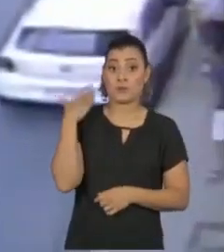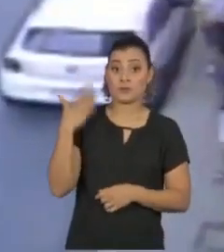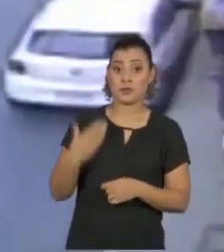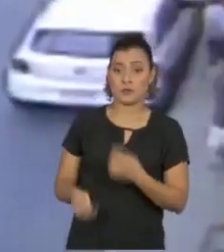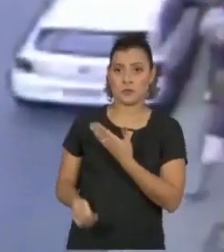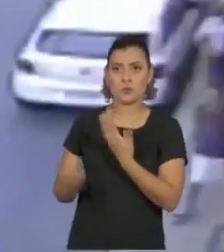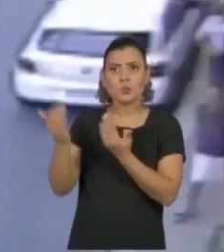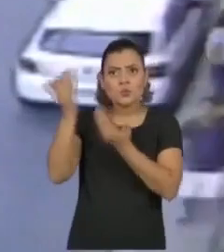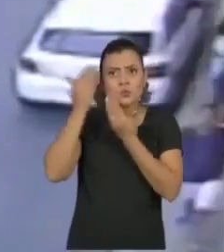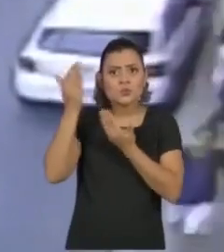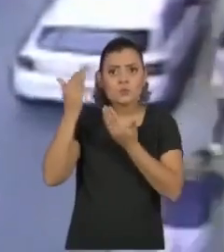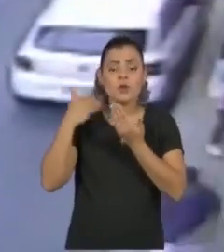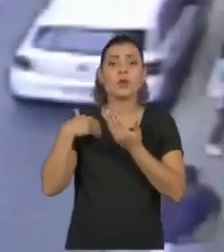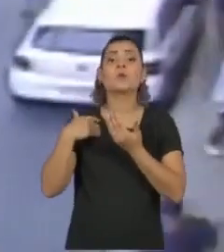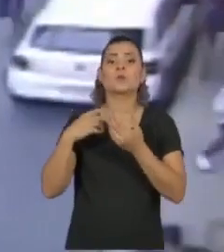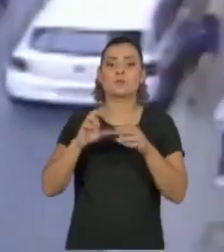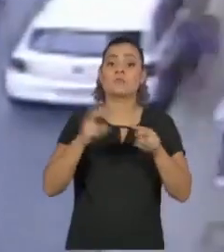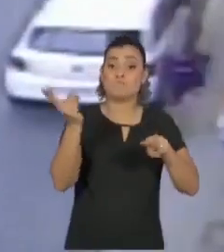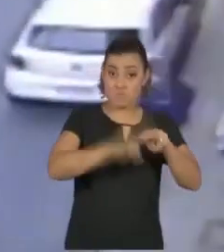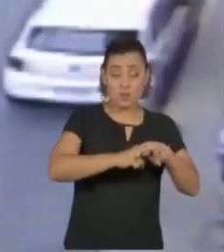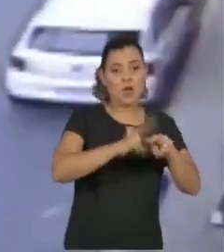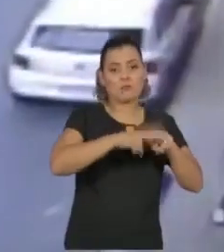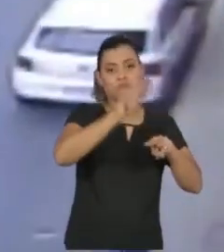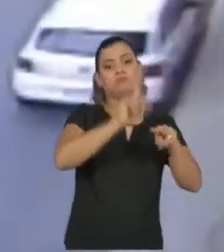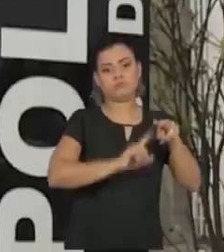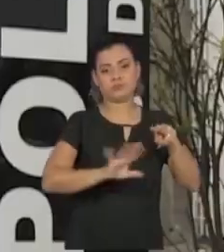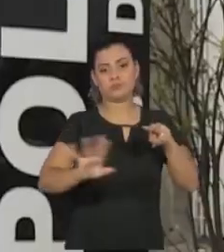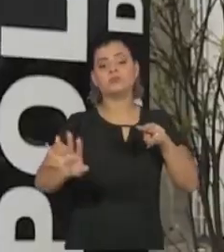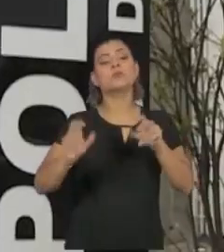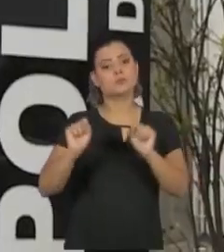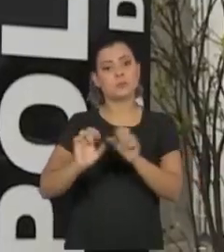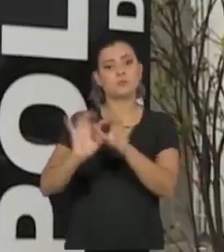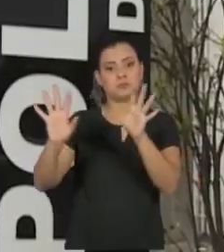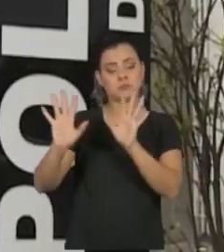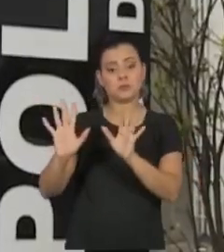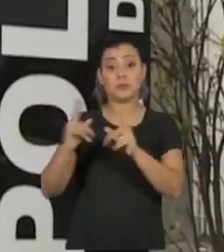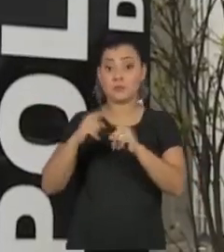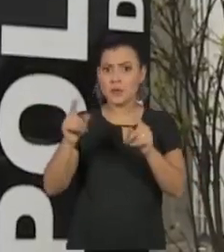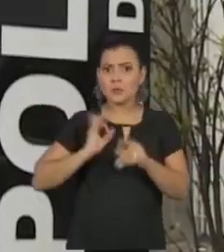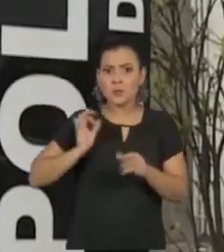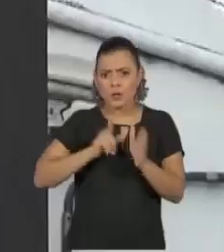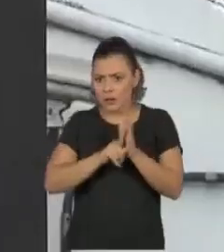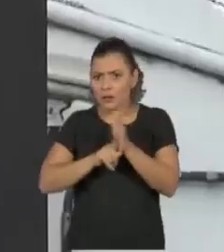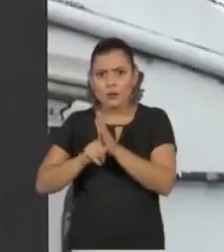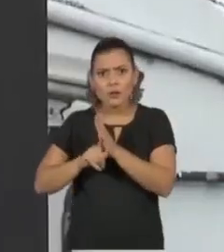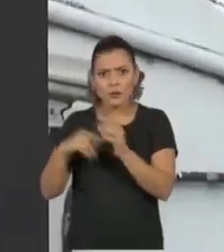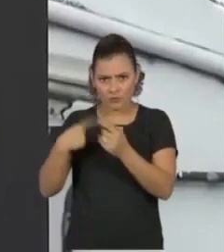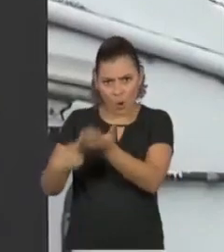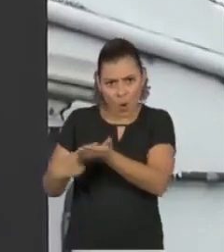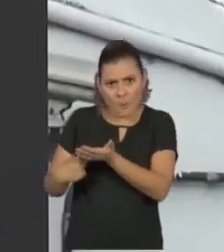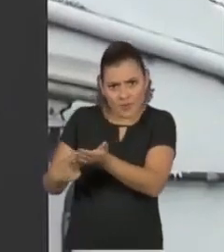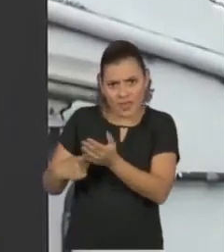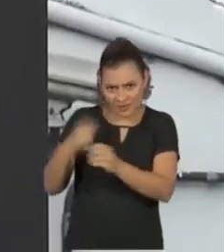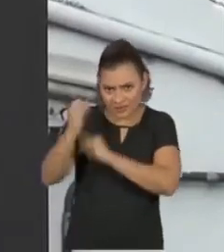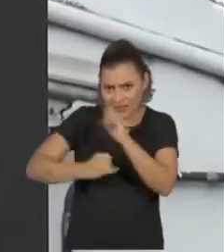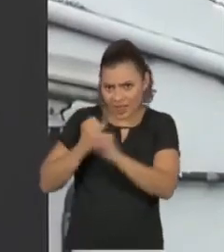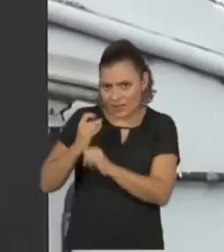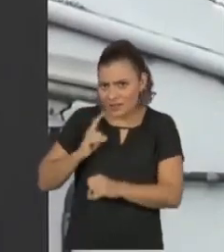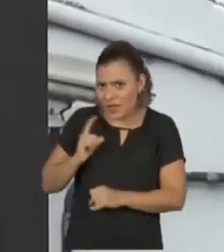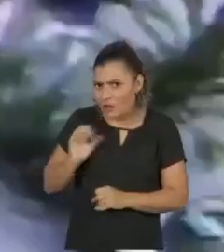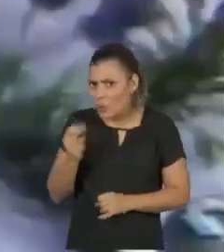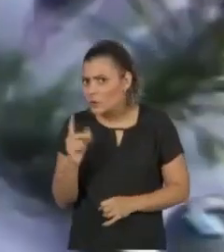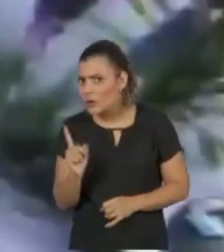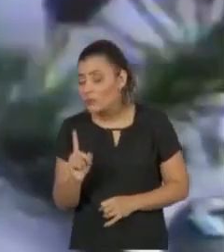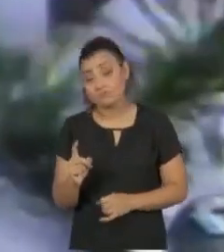Os suspeitos foram soltos e devem responder em liberdade. A polícia investiga se o arrastão foi combinado pela internet.